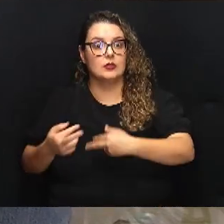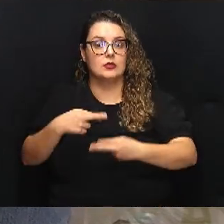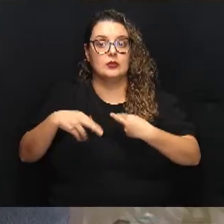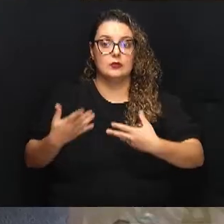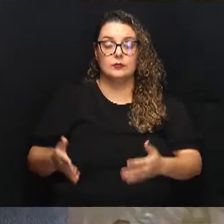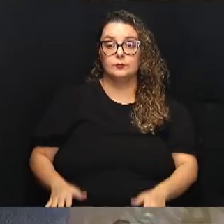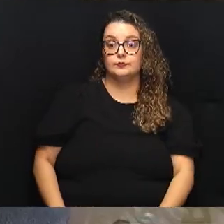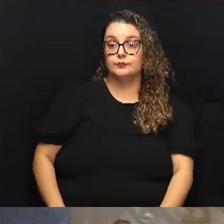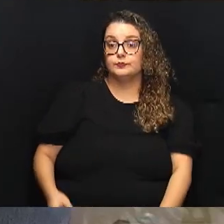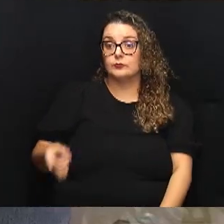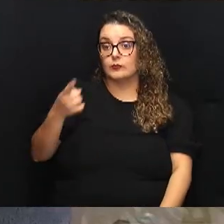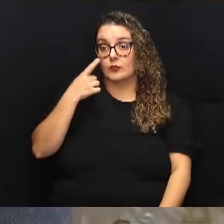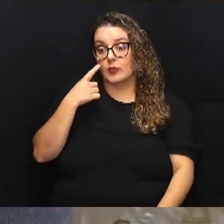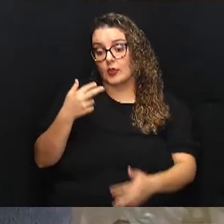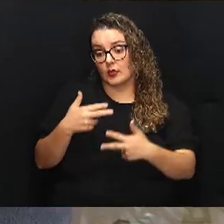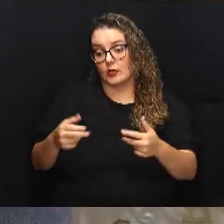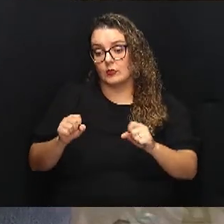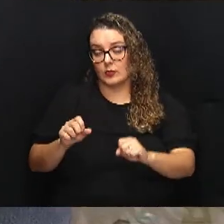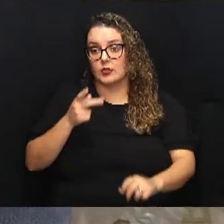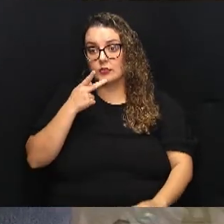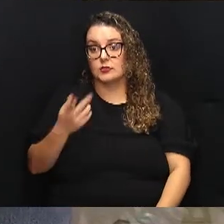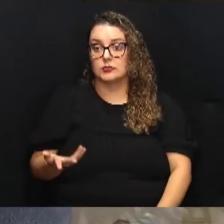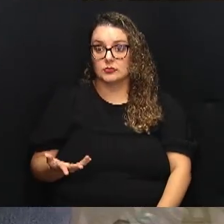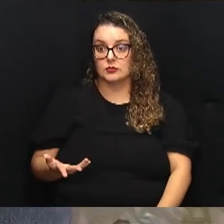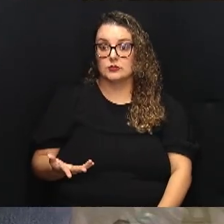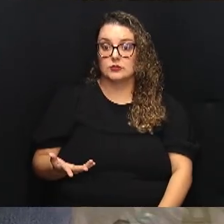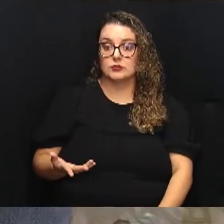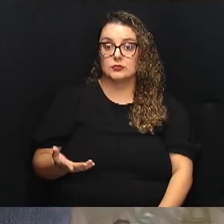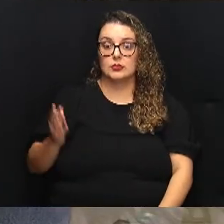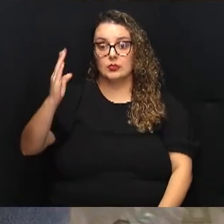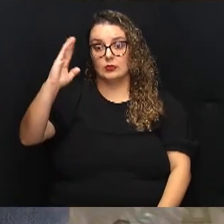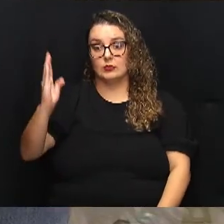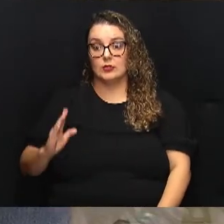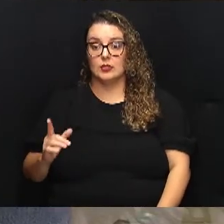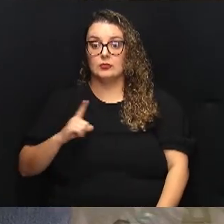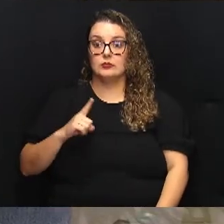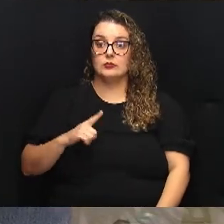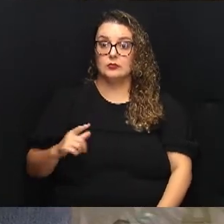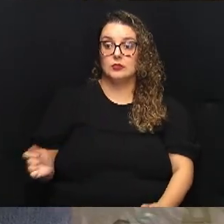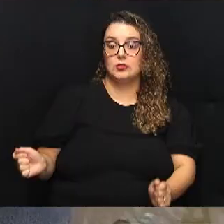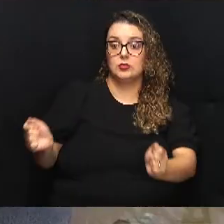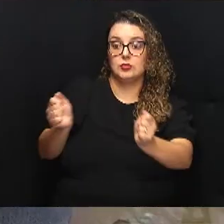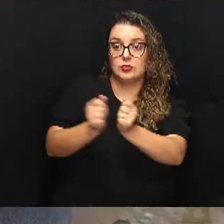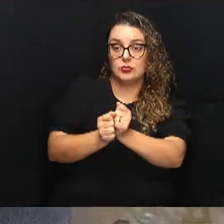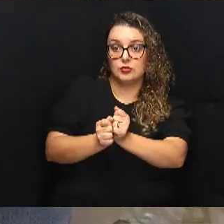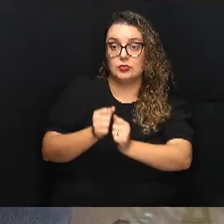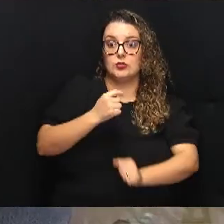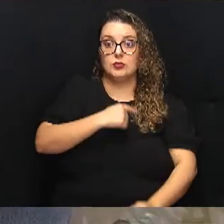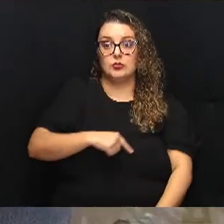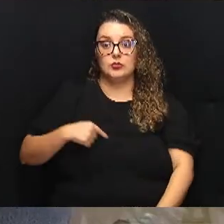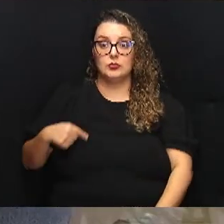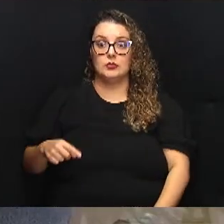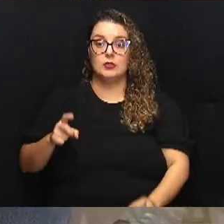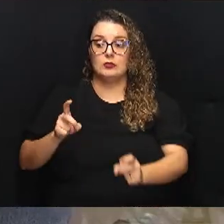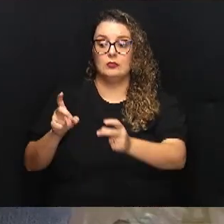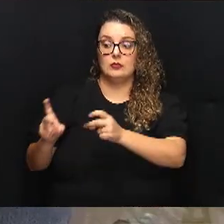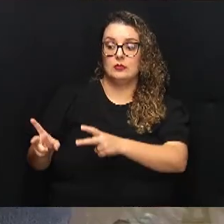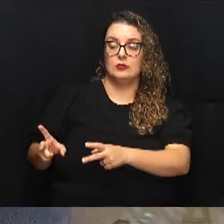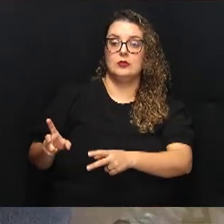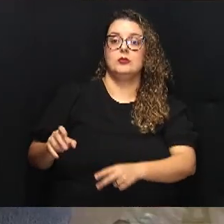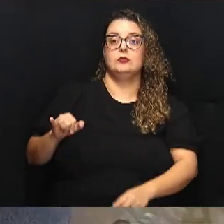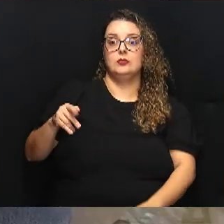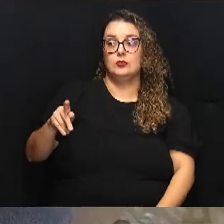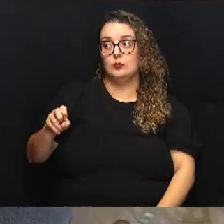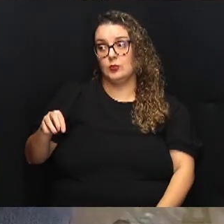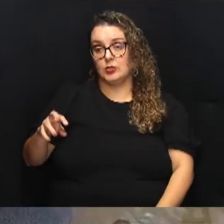a única coisa que eu posso dizer é que o Brasil tem se aproximado muito da China, tem importado muito, exportado, a China tem investido